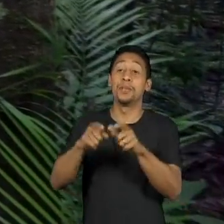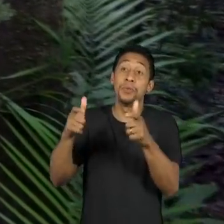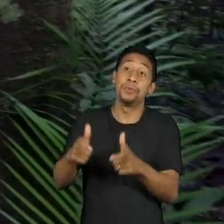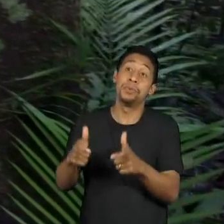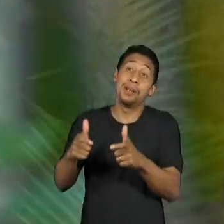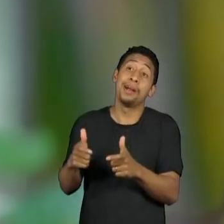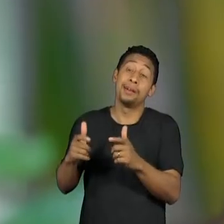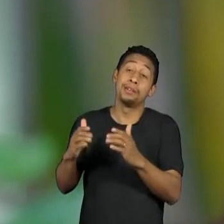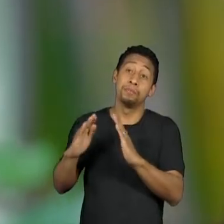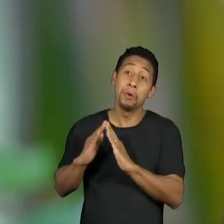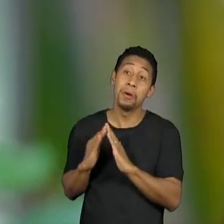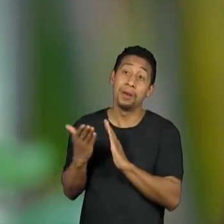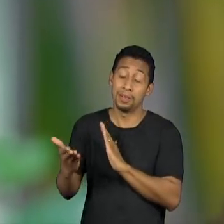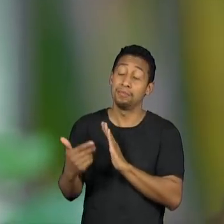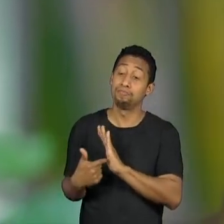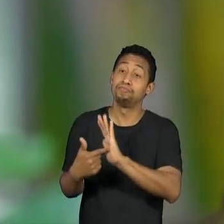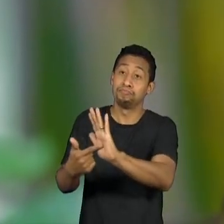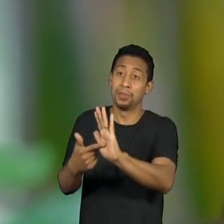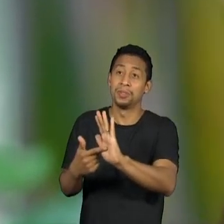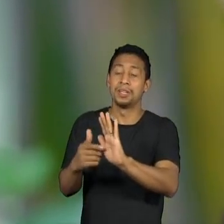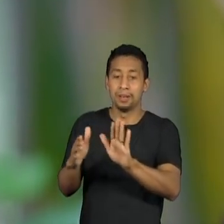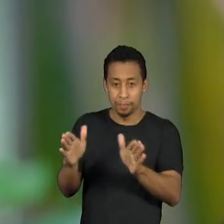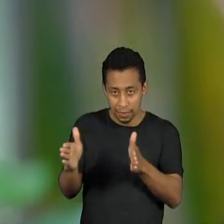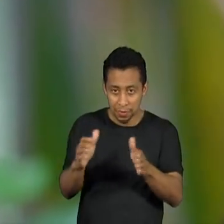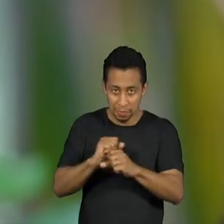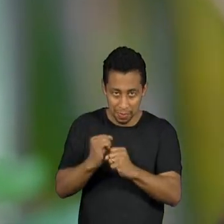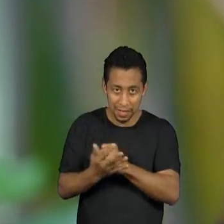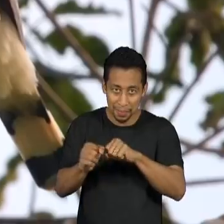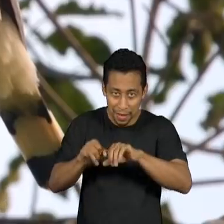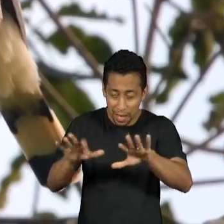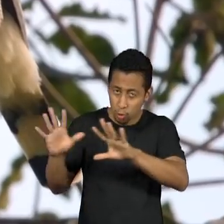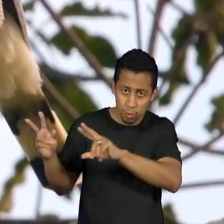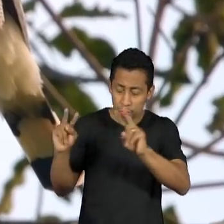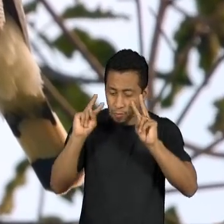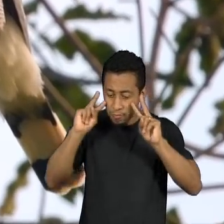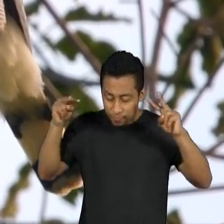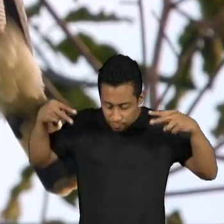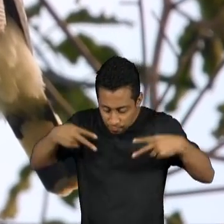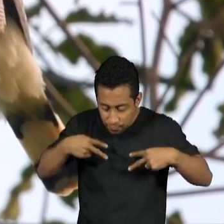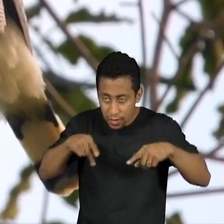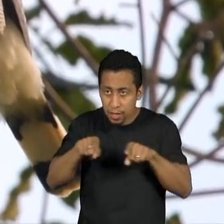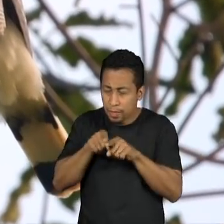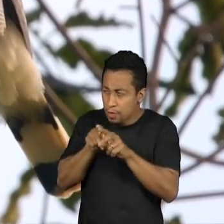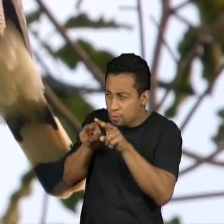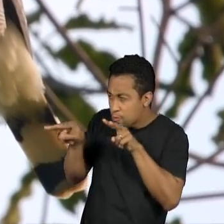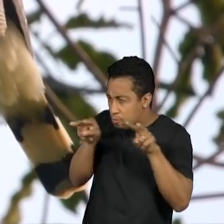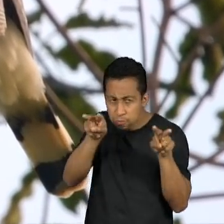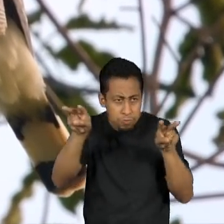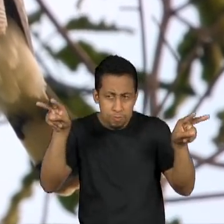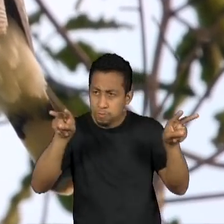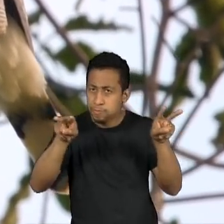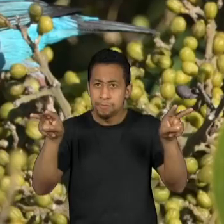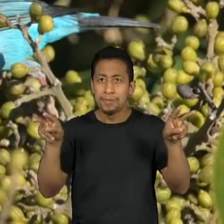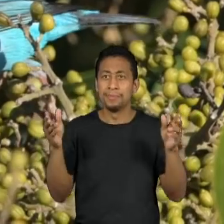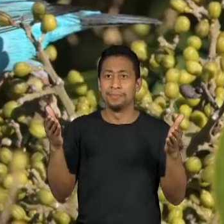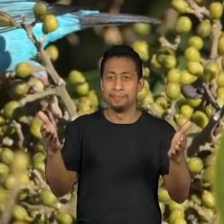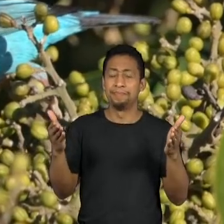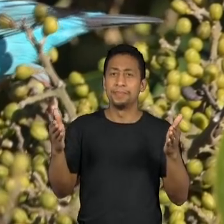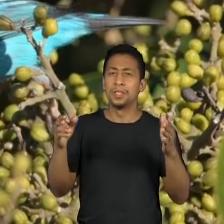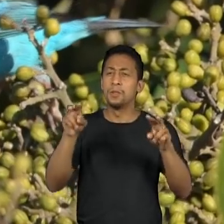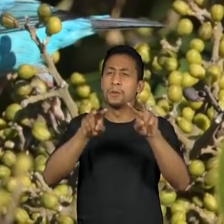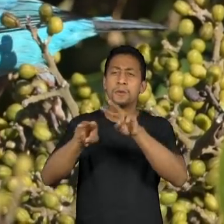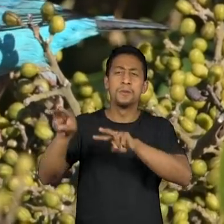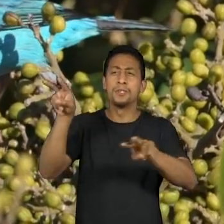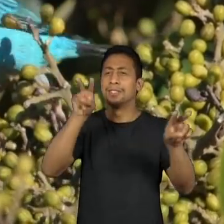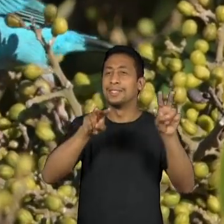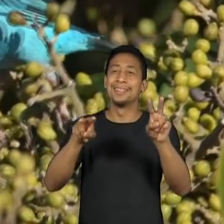pandemia trouxe um pouco isso, a gente olhar mais para dentro e olhar mais para o que está perto da gente, né? Para você parar e observar